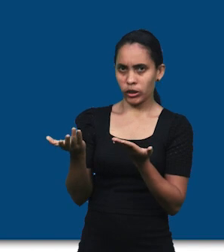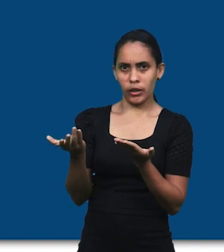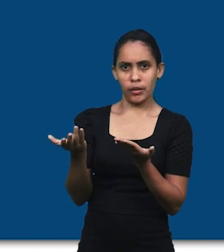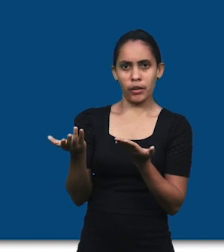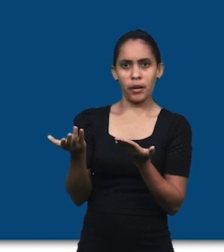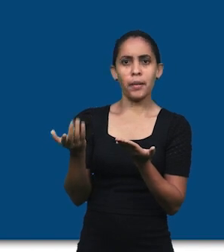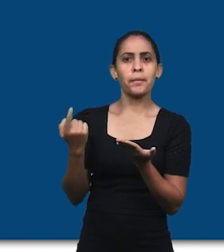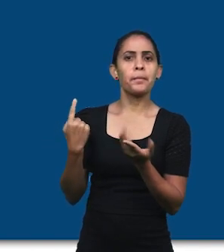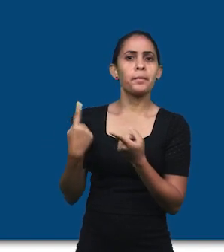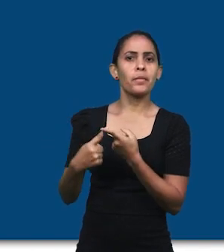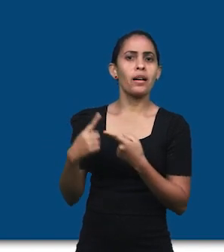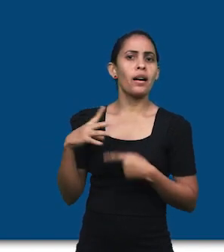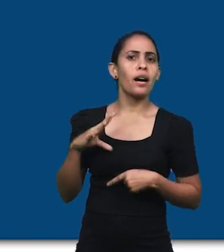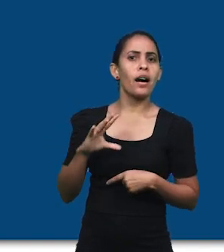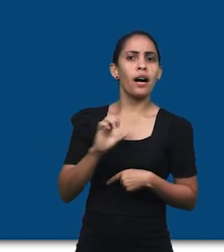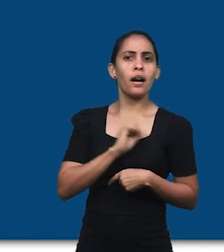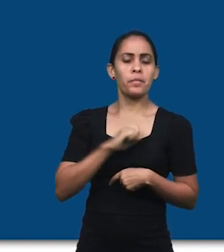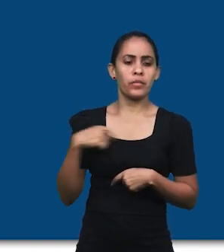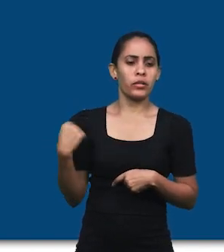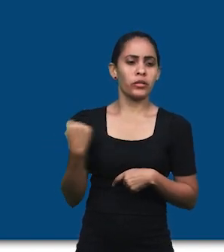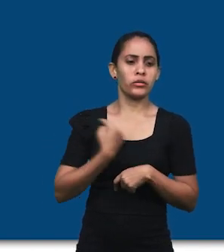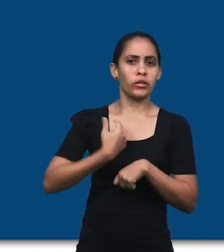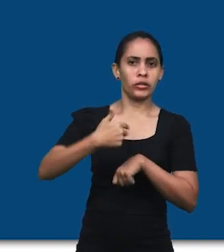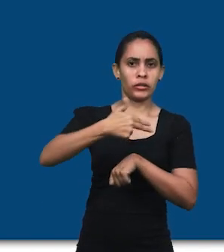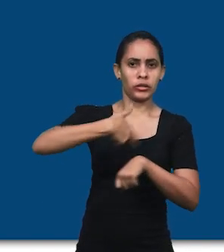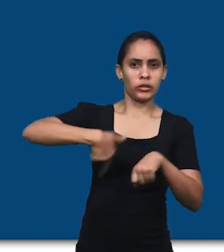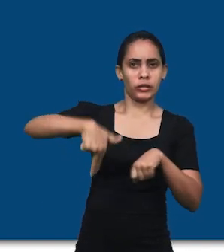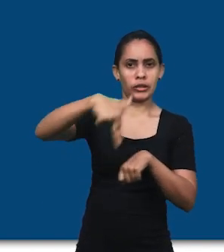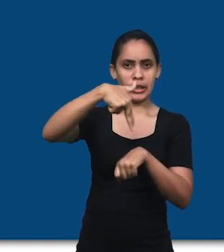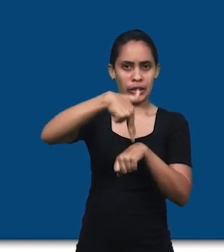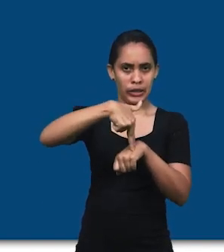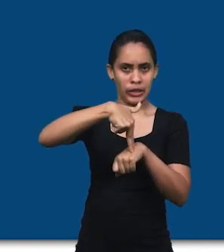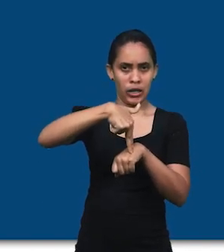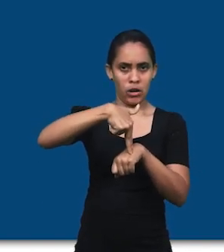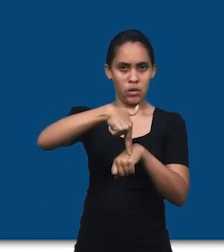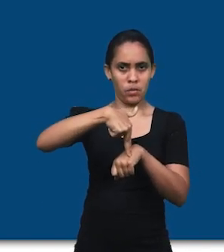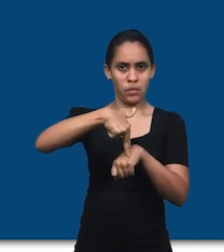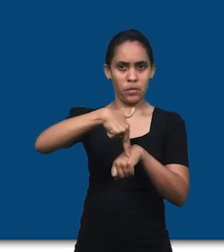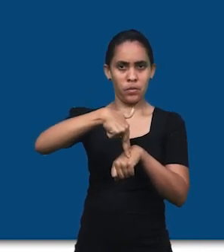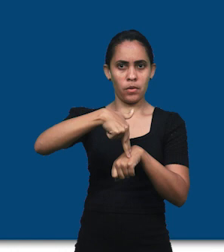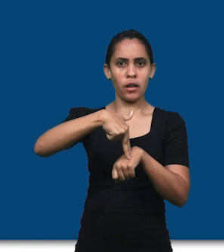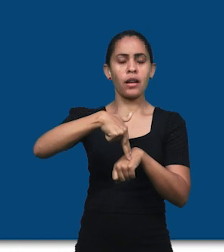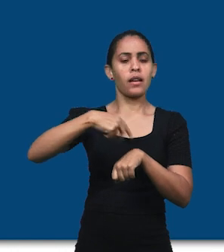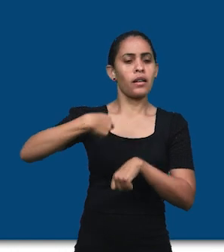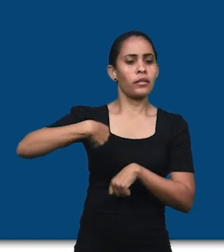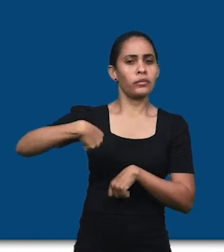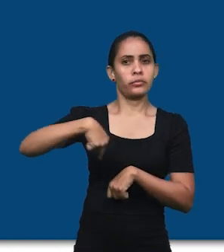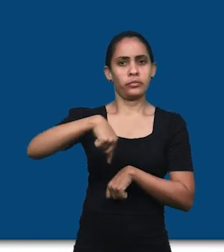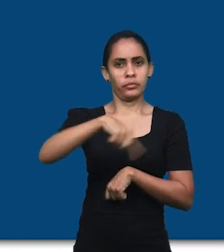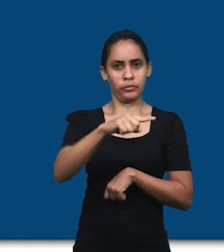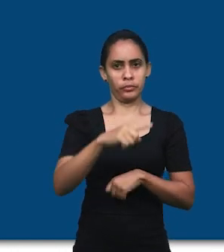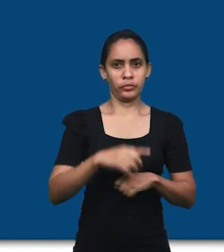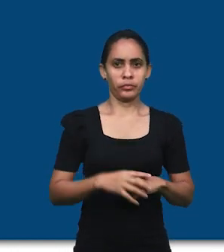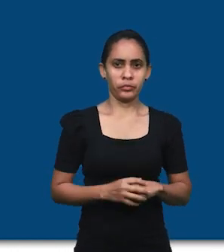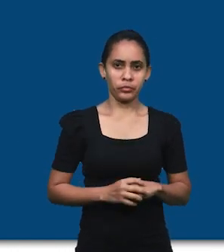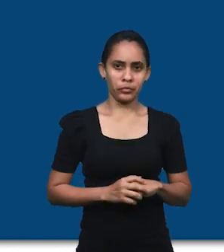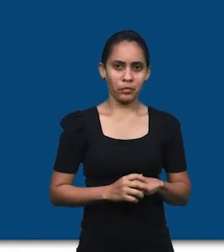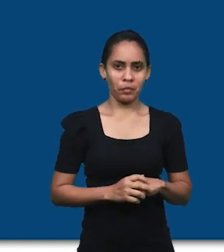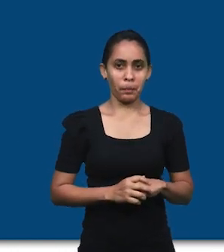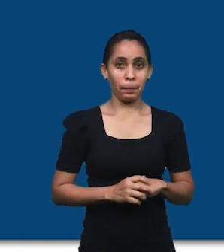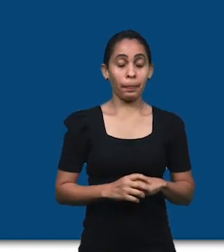concedas isto, porque ama a nossa nação, e ele mesmo nos edificou